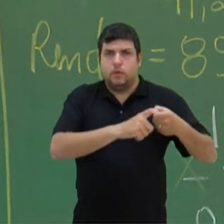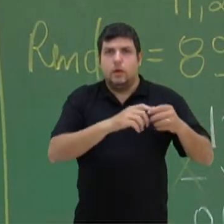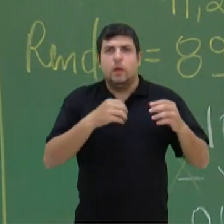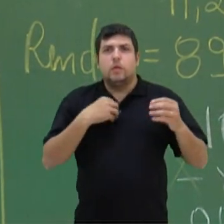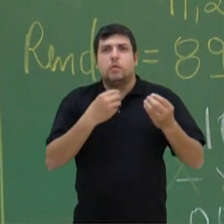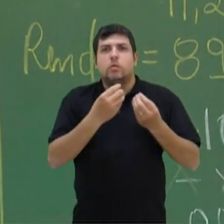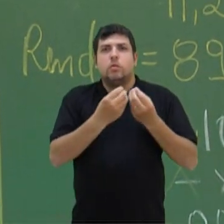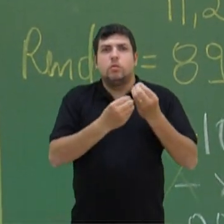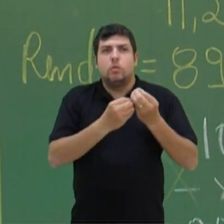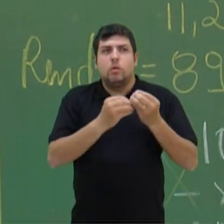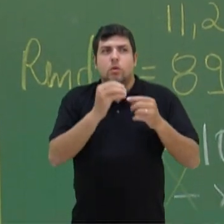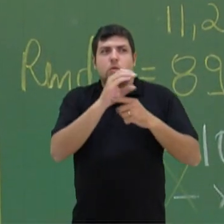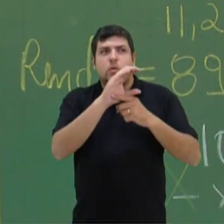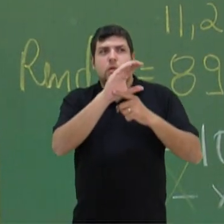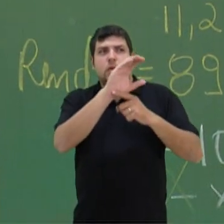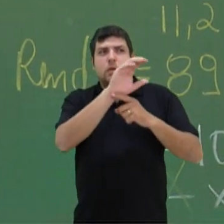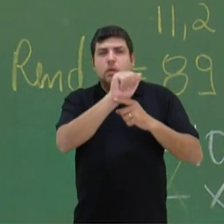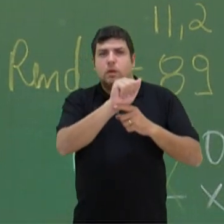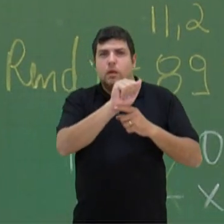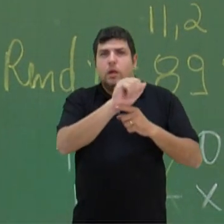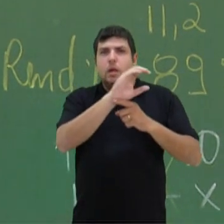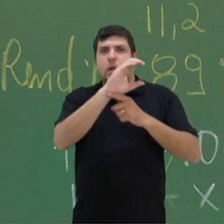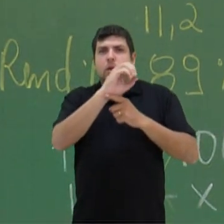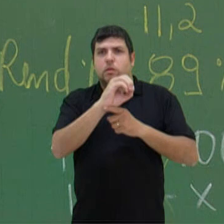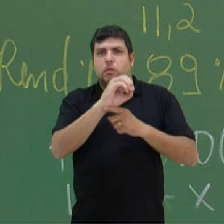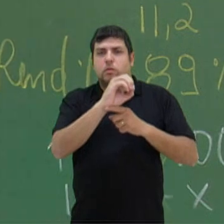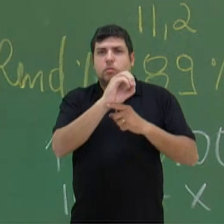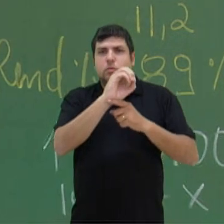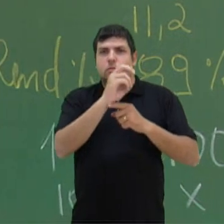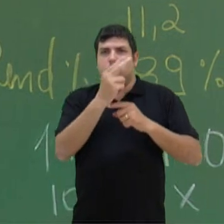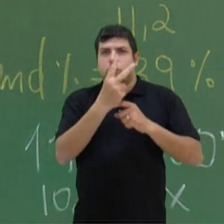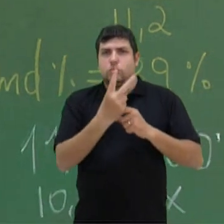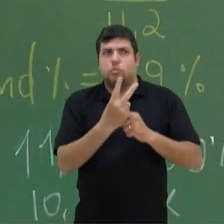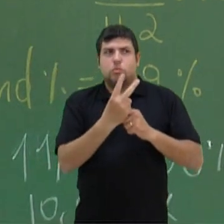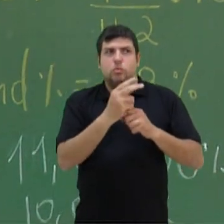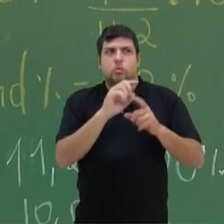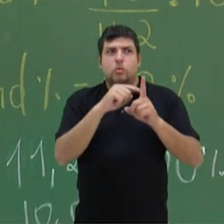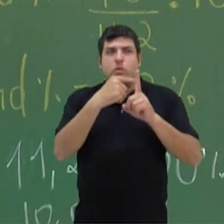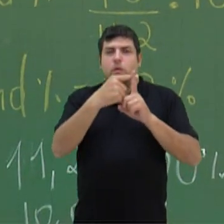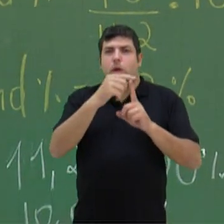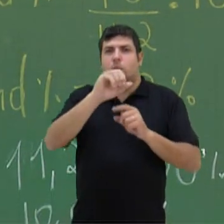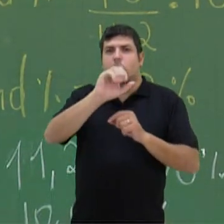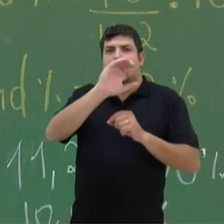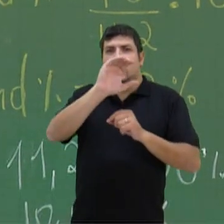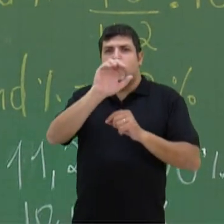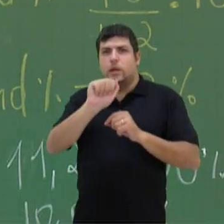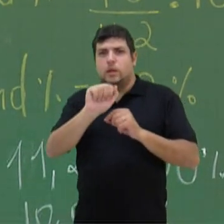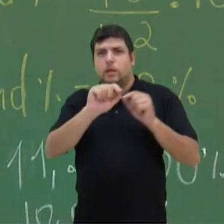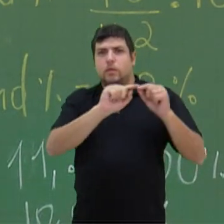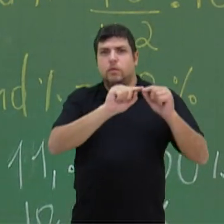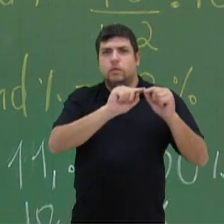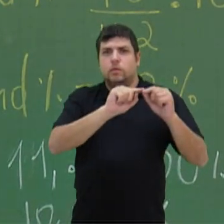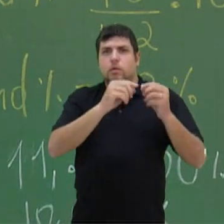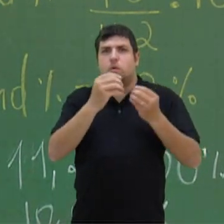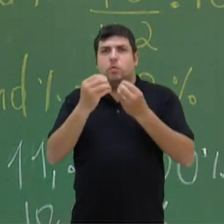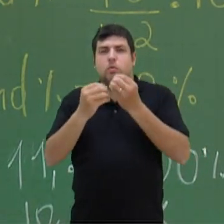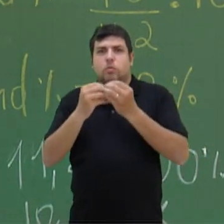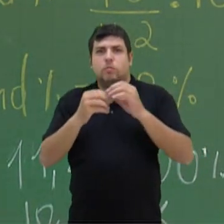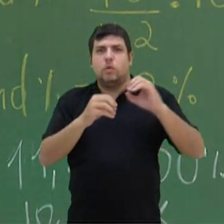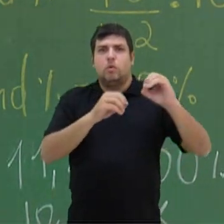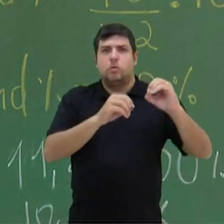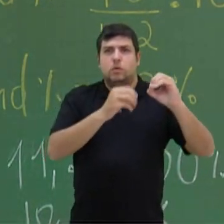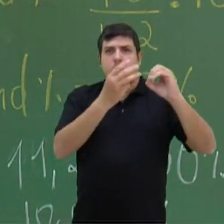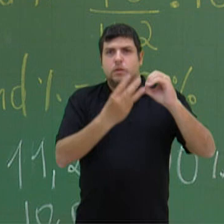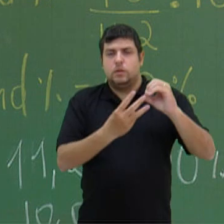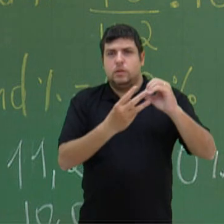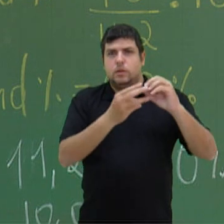outro lado, tá? A gente tem o carbono aqui e um carbono aqui. Oxigênio temos 3 desse lado, um